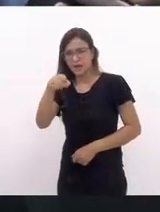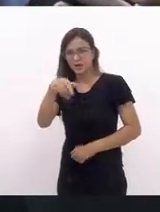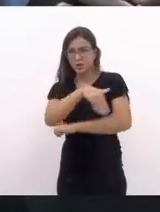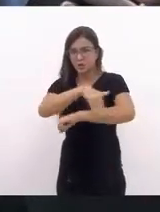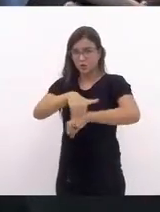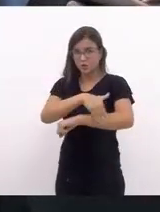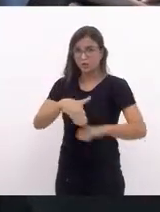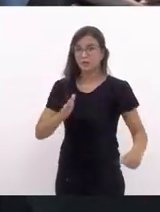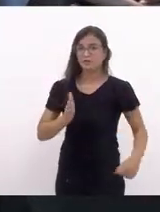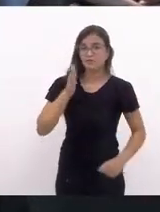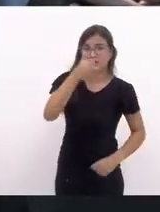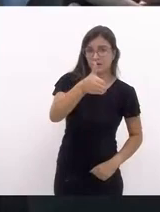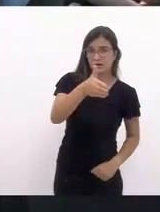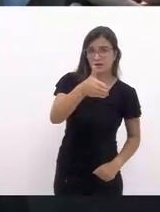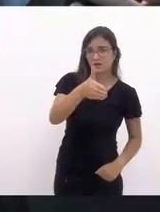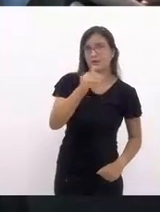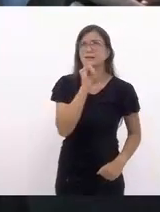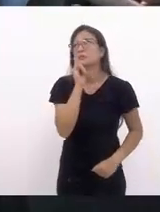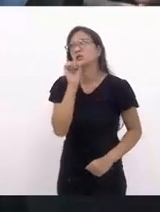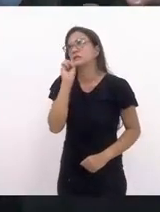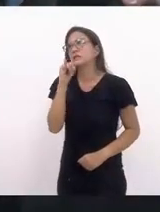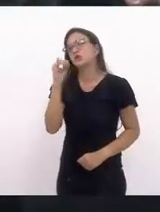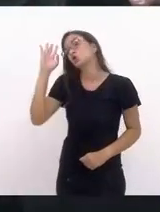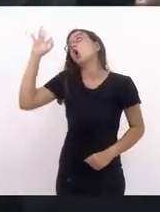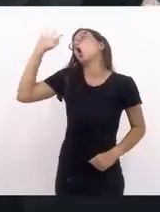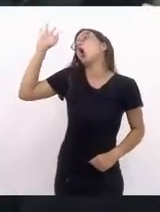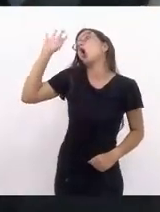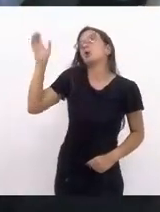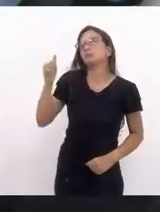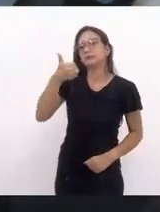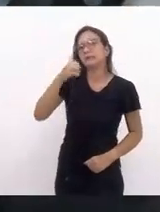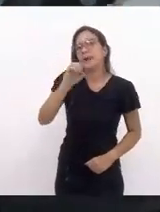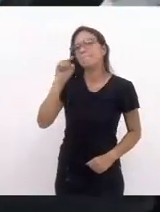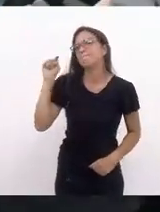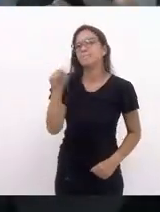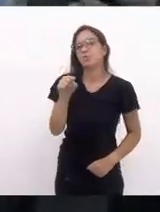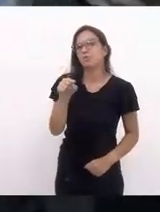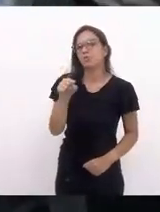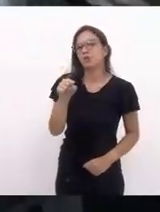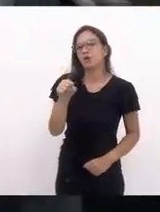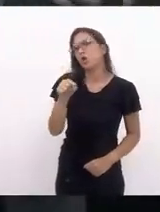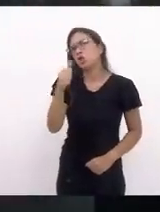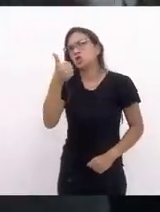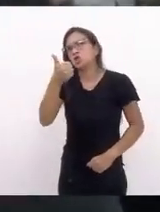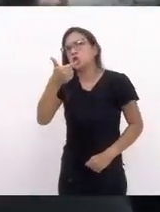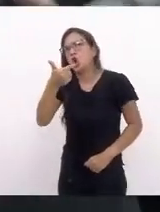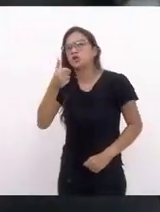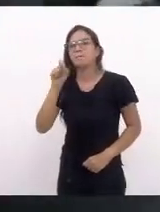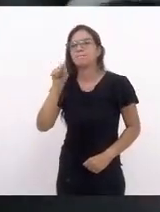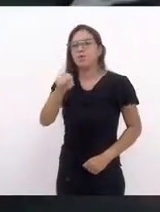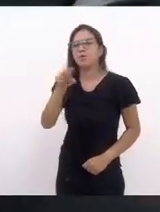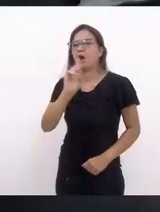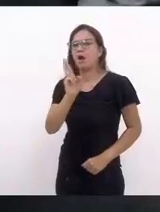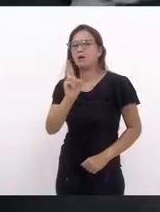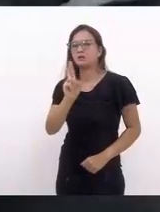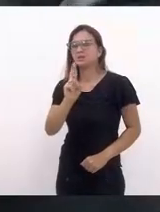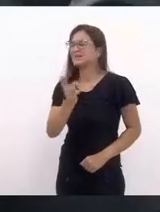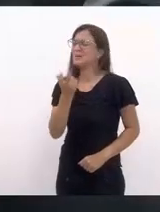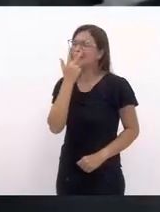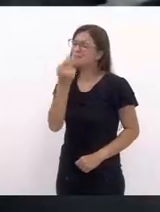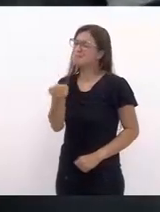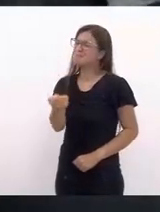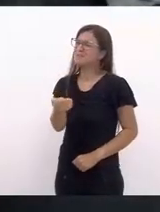esse não só ele ganhasse r$ 10000 12 mil reais seria pouco tem que sabe disso